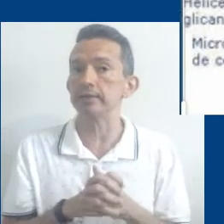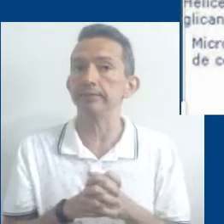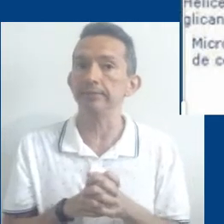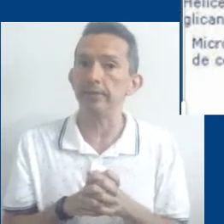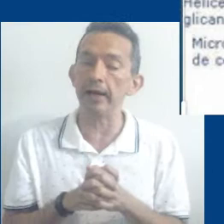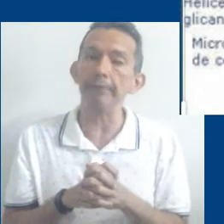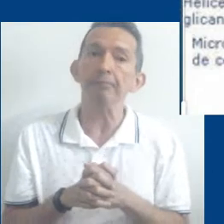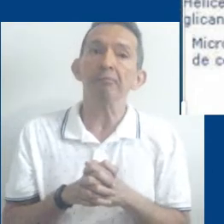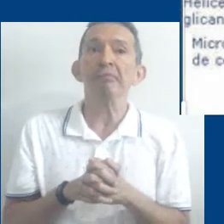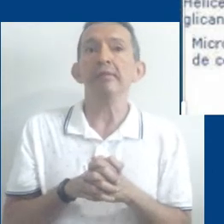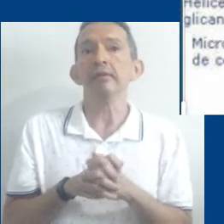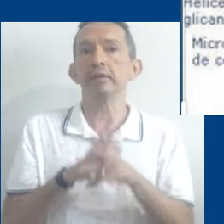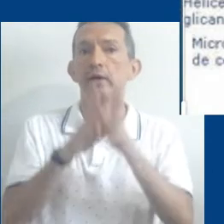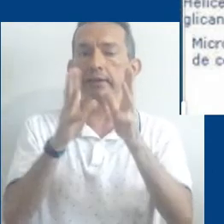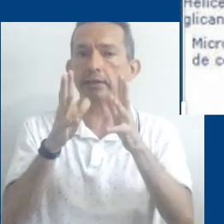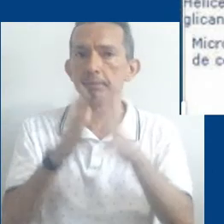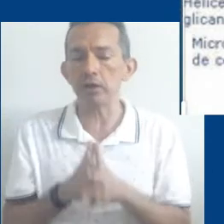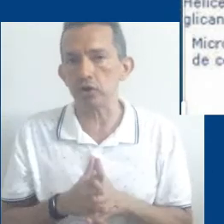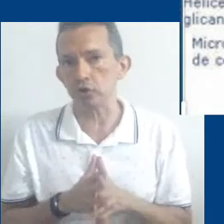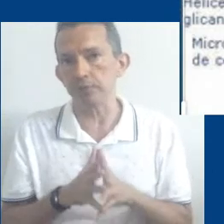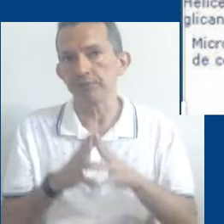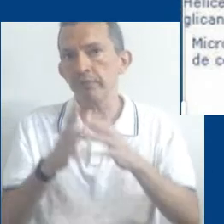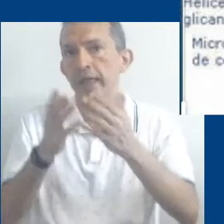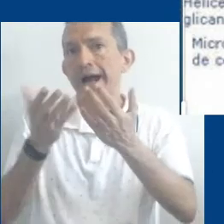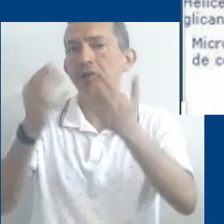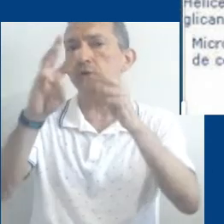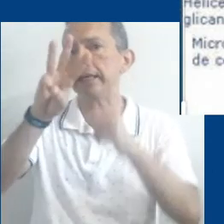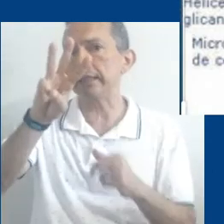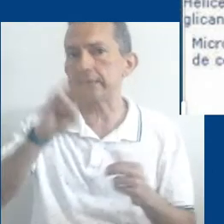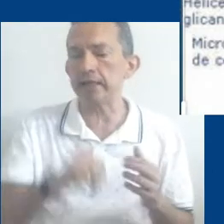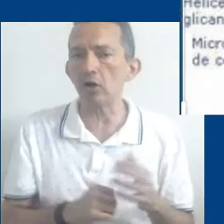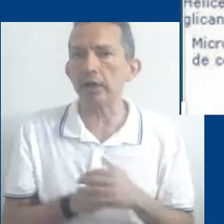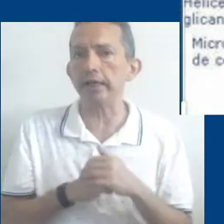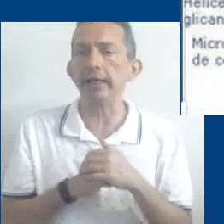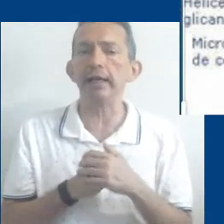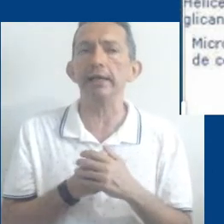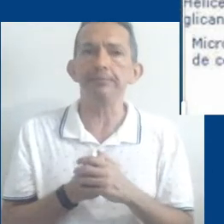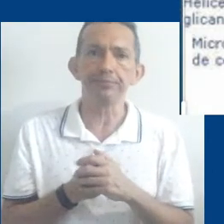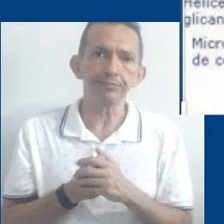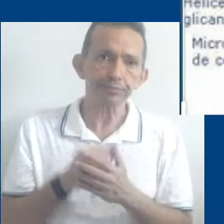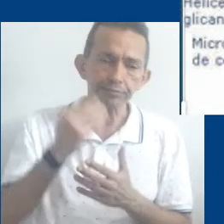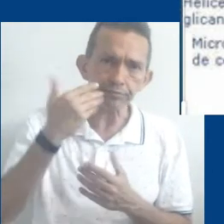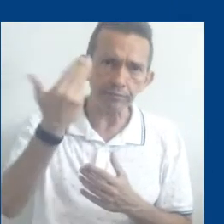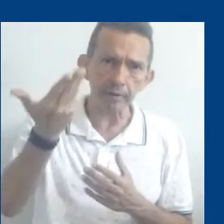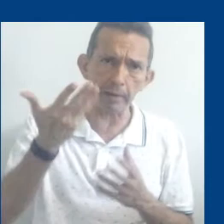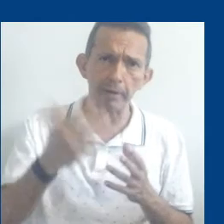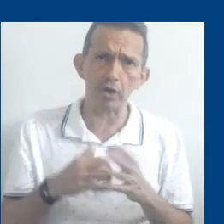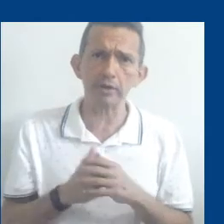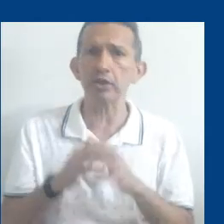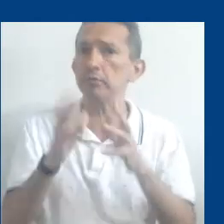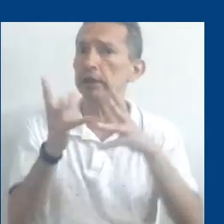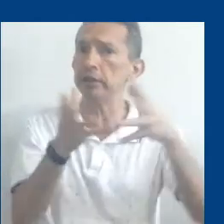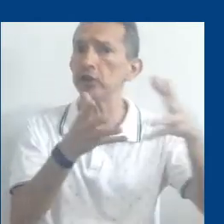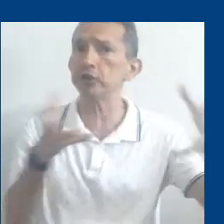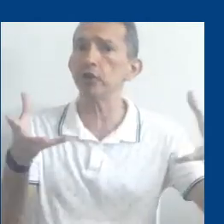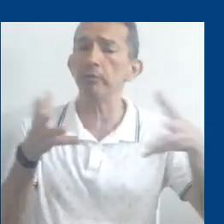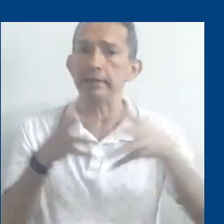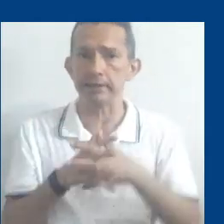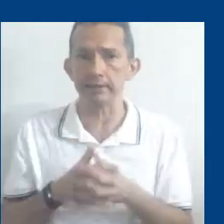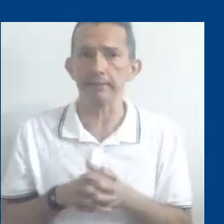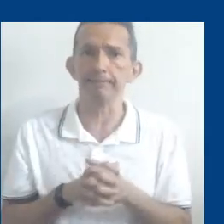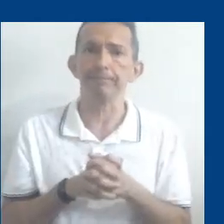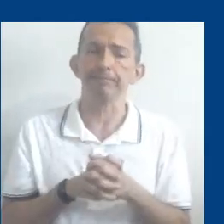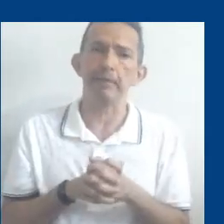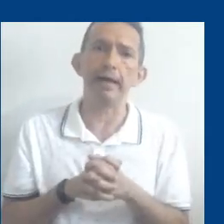achatadas. Tá? Então atente para isto. Aí tu tem a terceira organela membranosa que a gente chama de